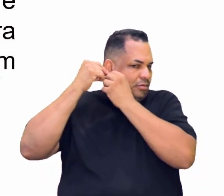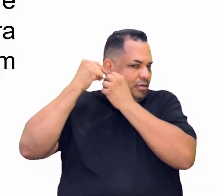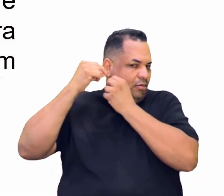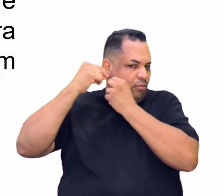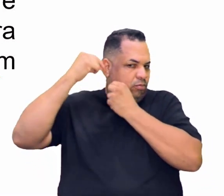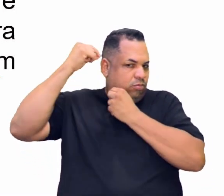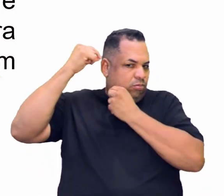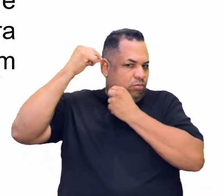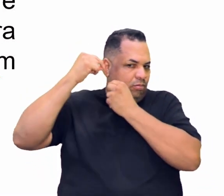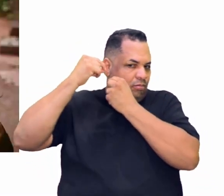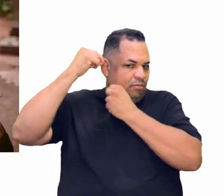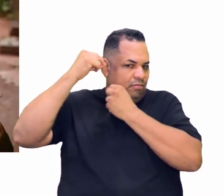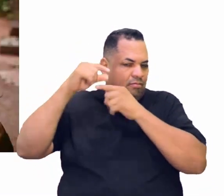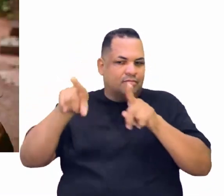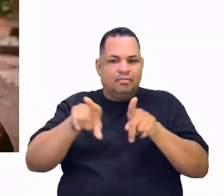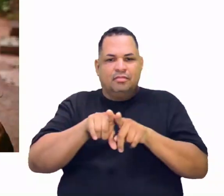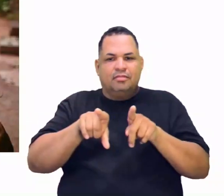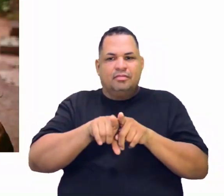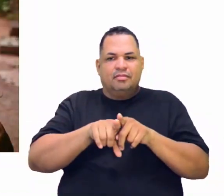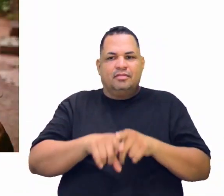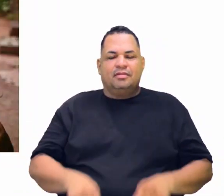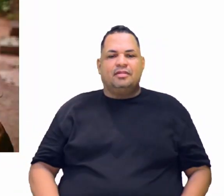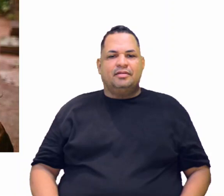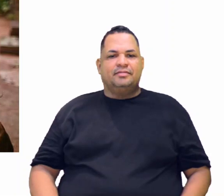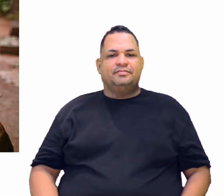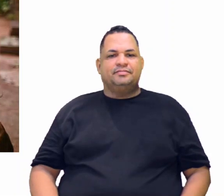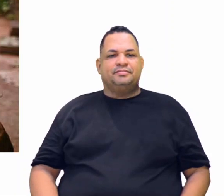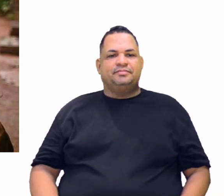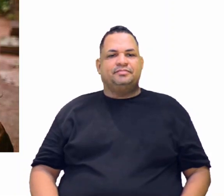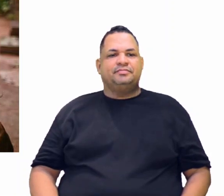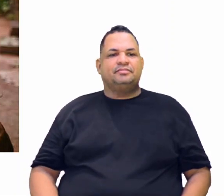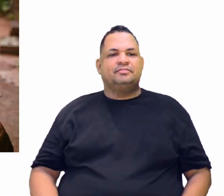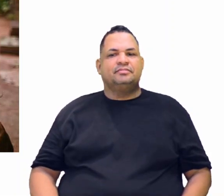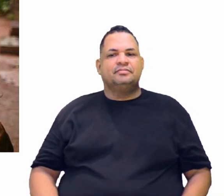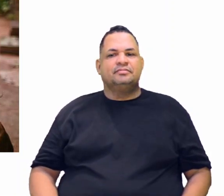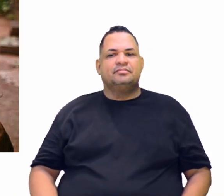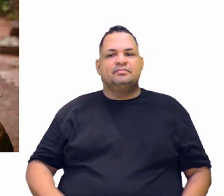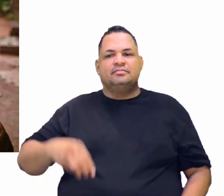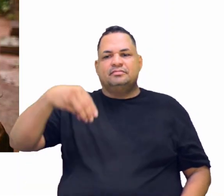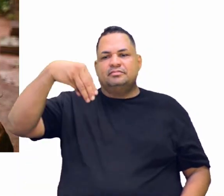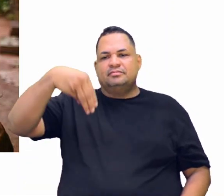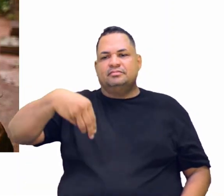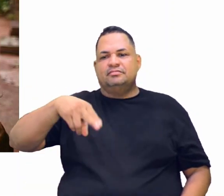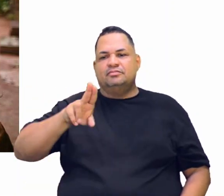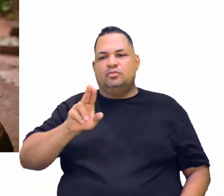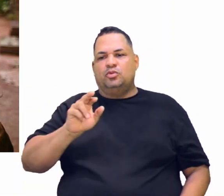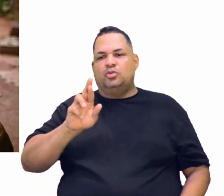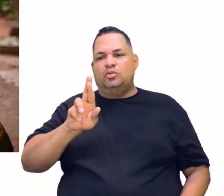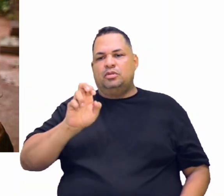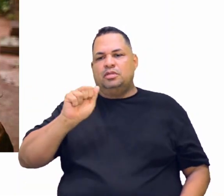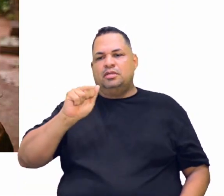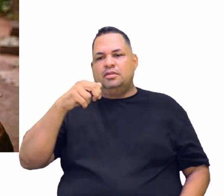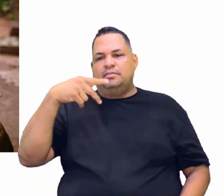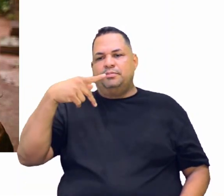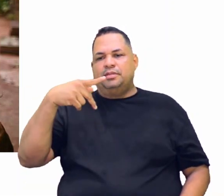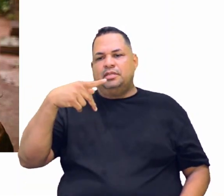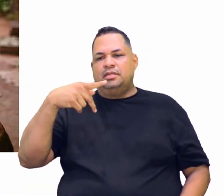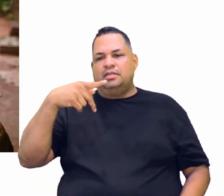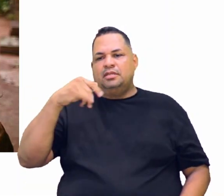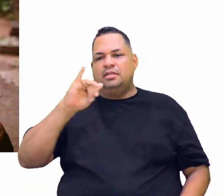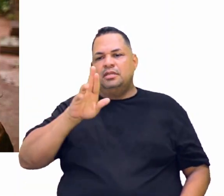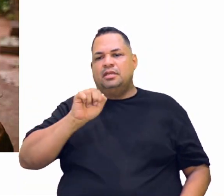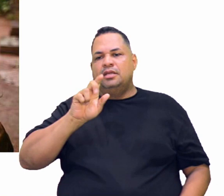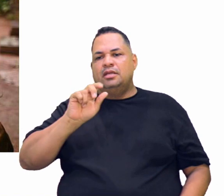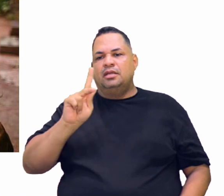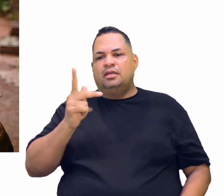né? Olha aí, esse é o Murapirahã. Ontem eu mostrei uma imagem